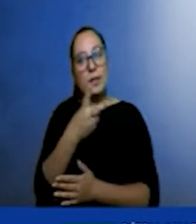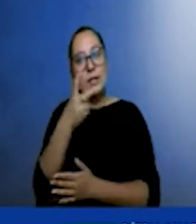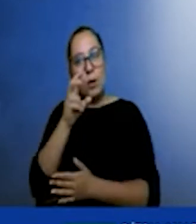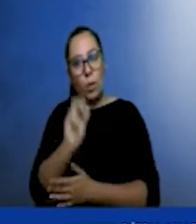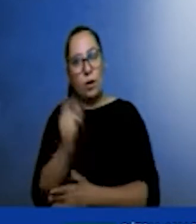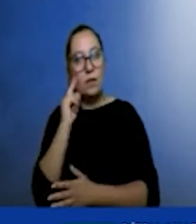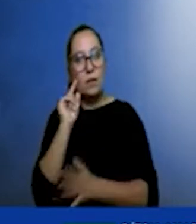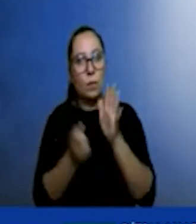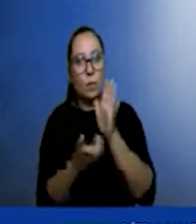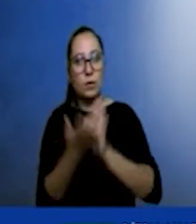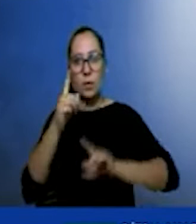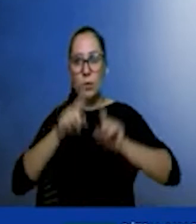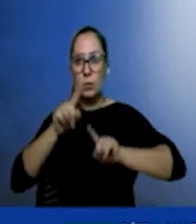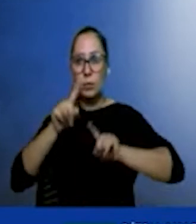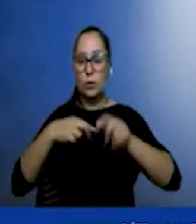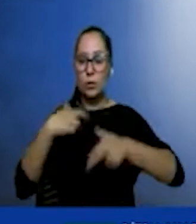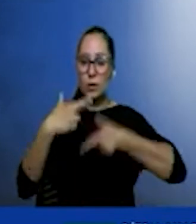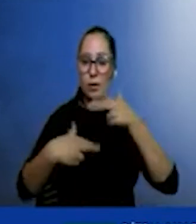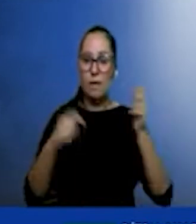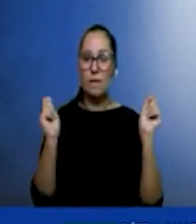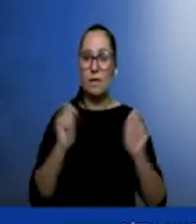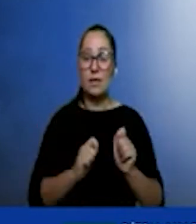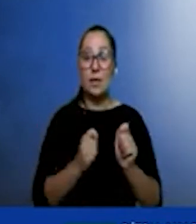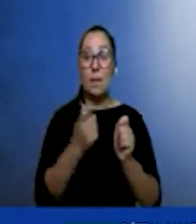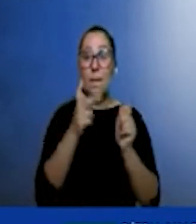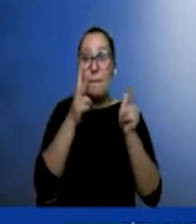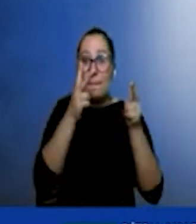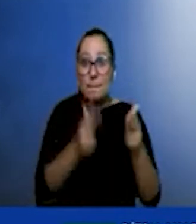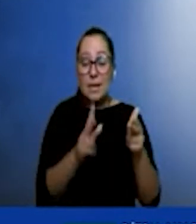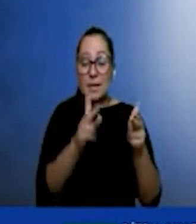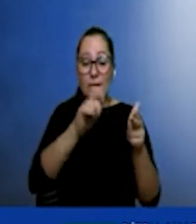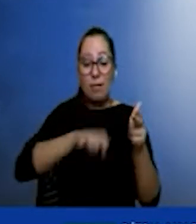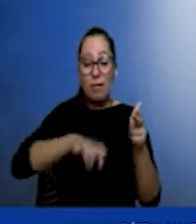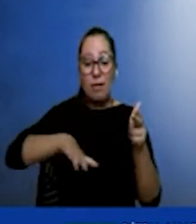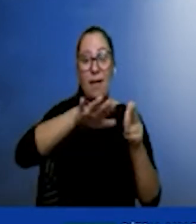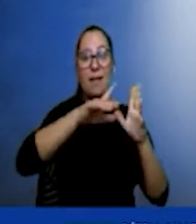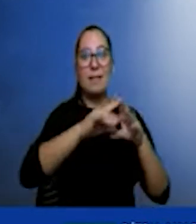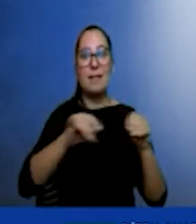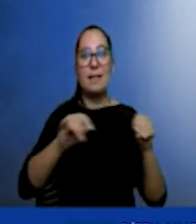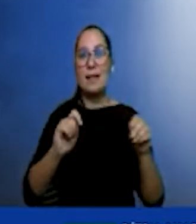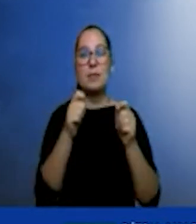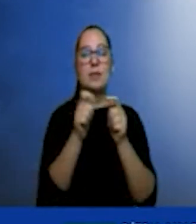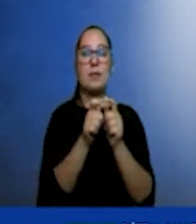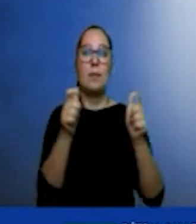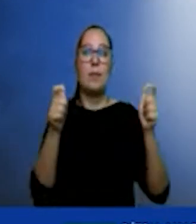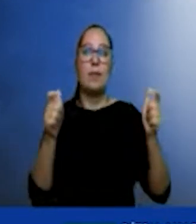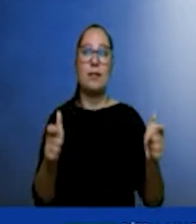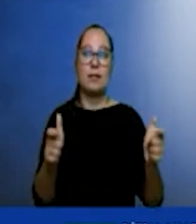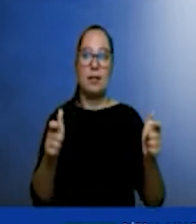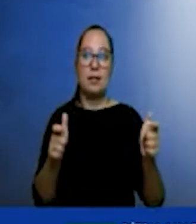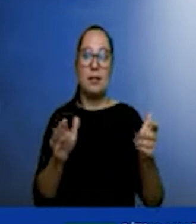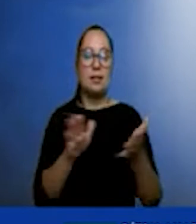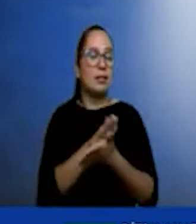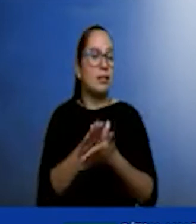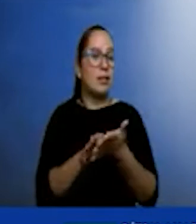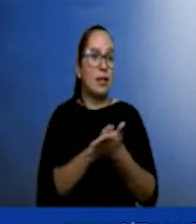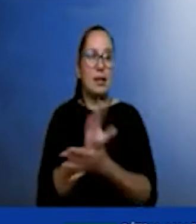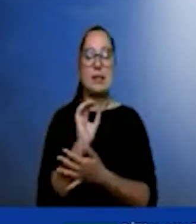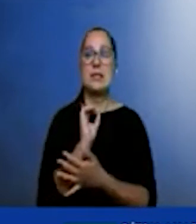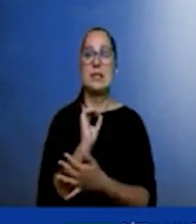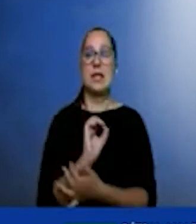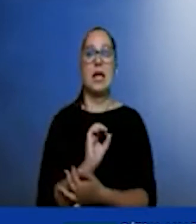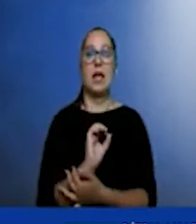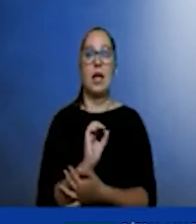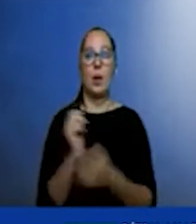produtos renováveis que a gente vai fazer desse mesmo hectare de terra, portanto, sem aumentar em nada, zero, né, a